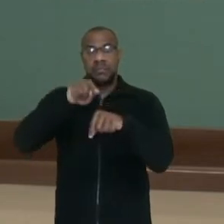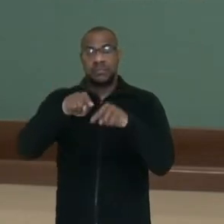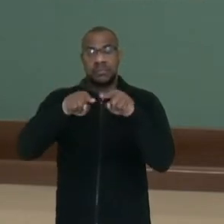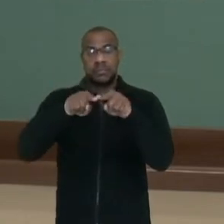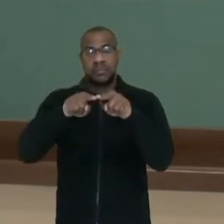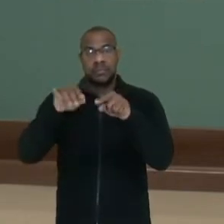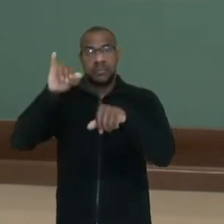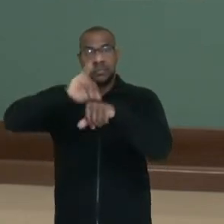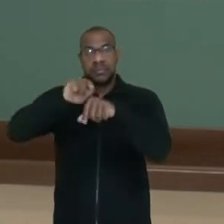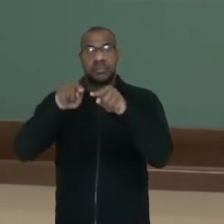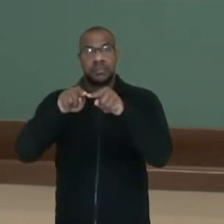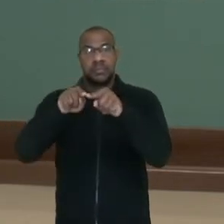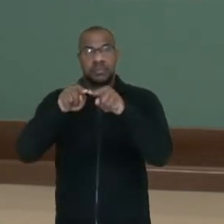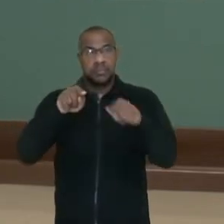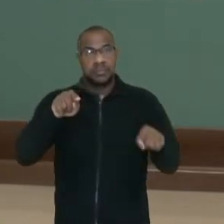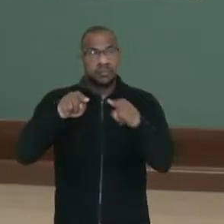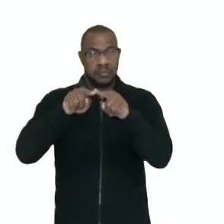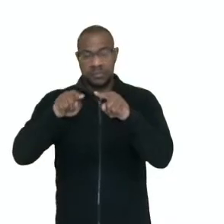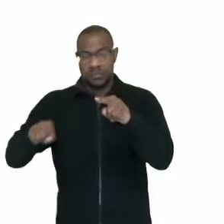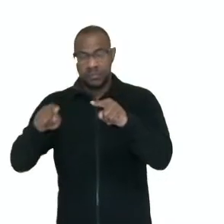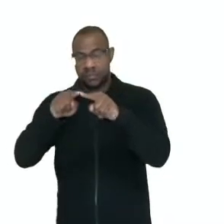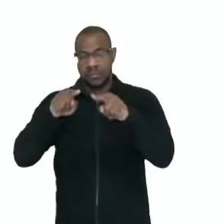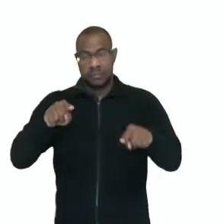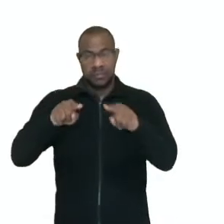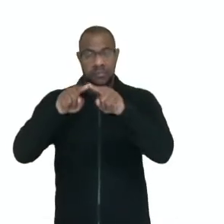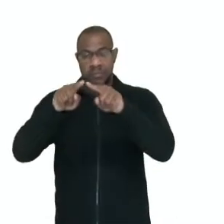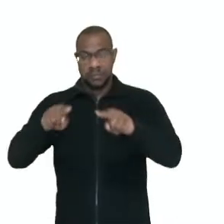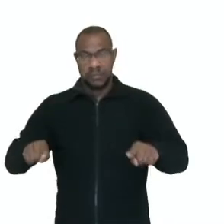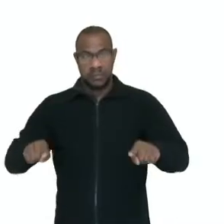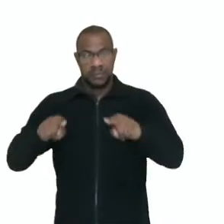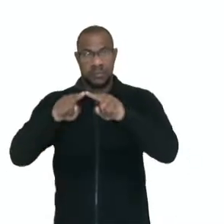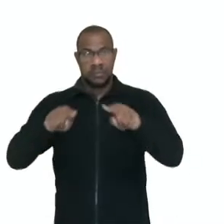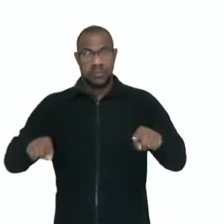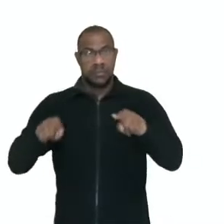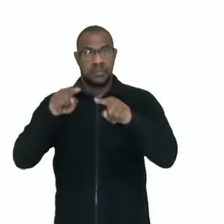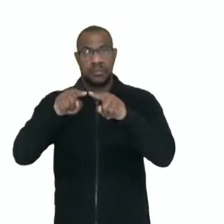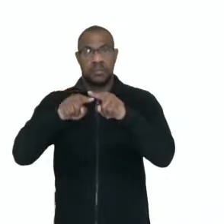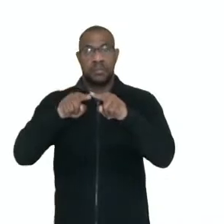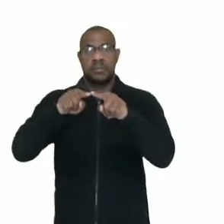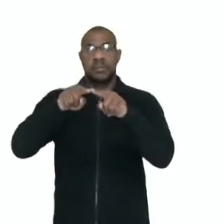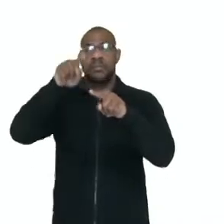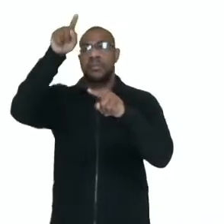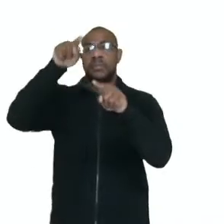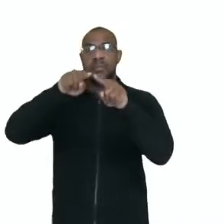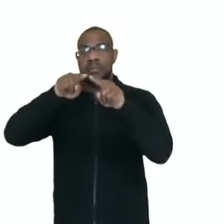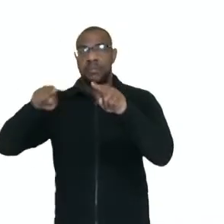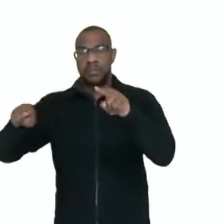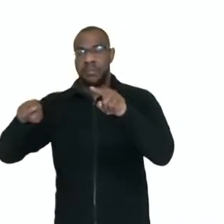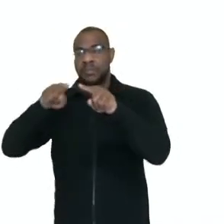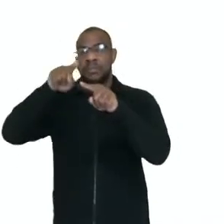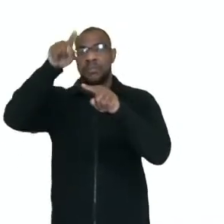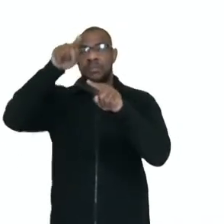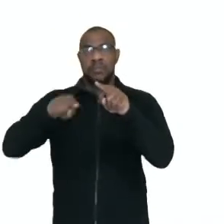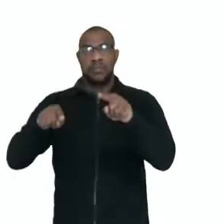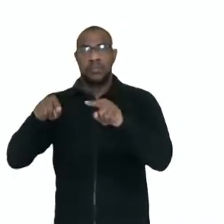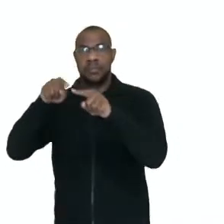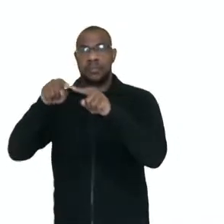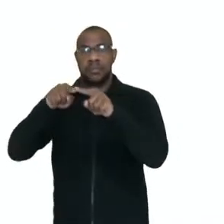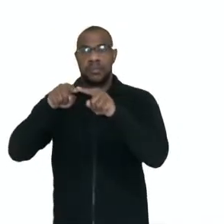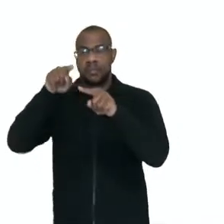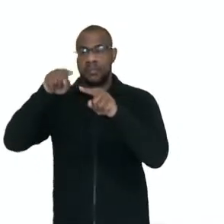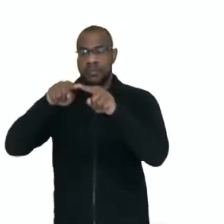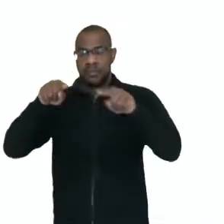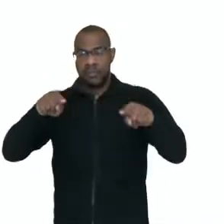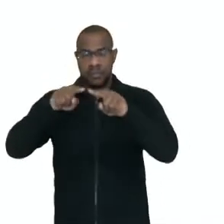ó, do centro até dois lados consecutivos. Do centro até dois lados consecutivos. Do centro até dois